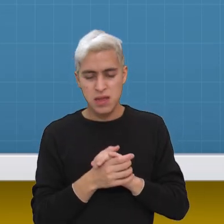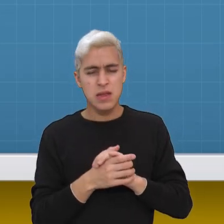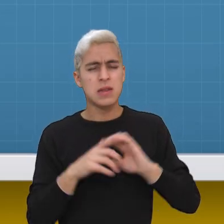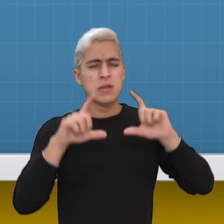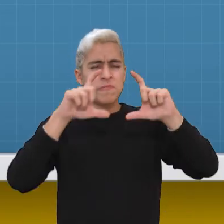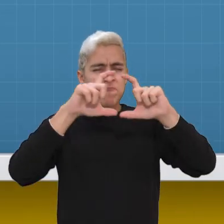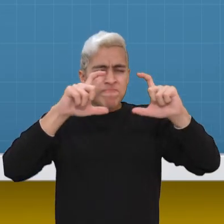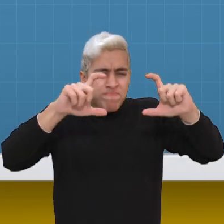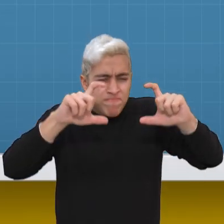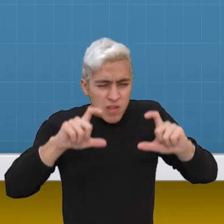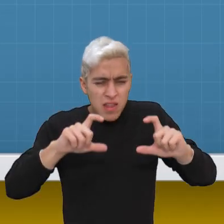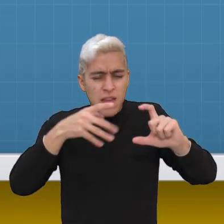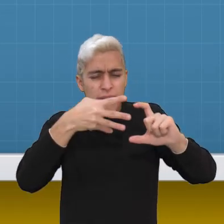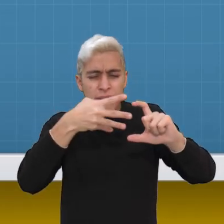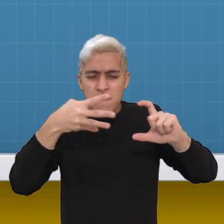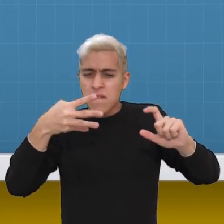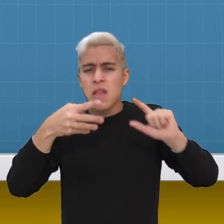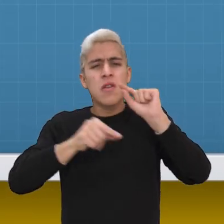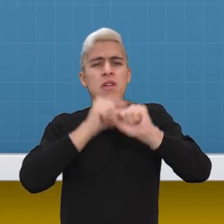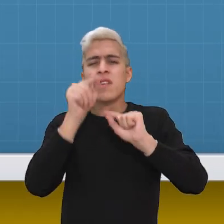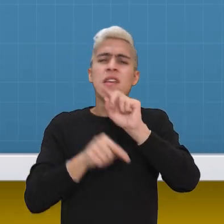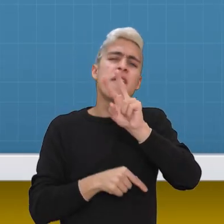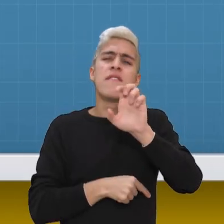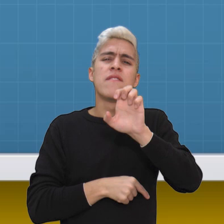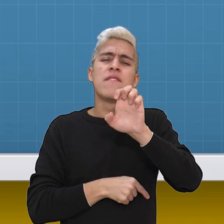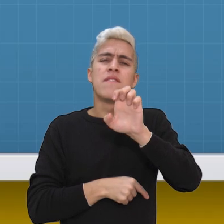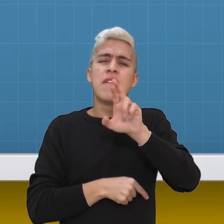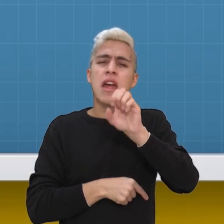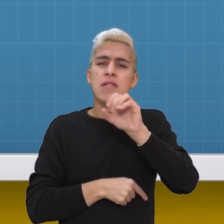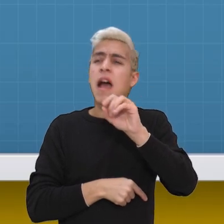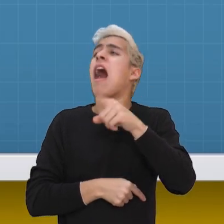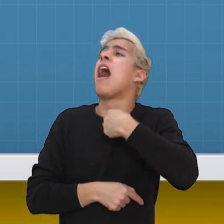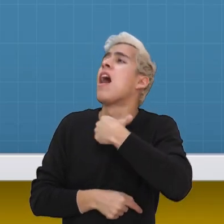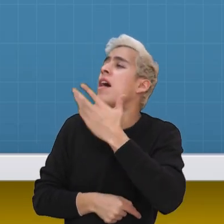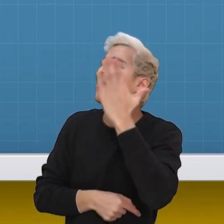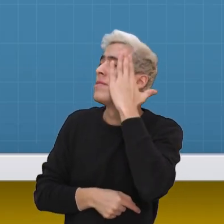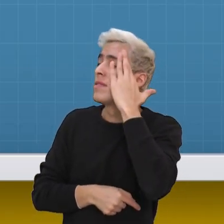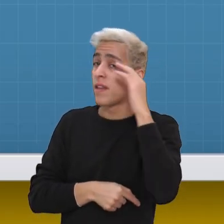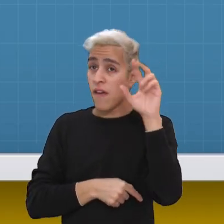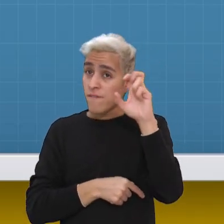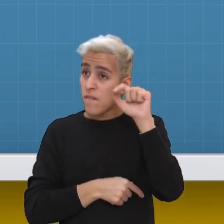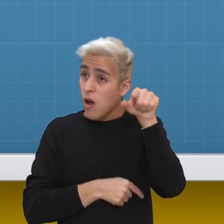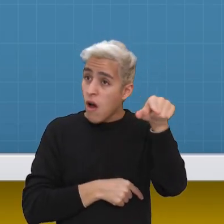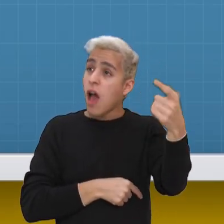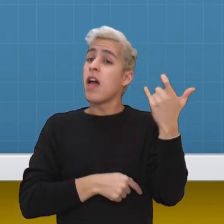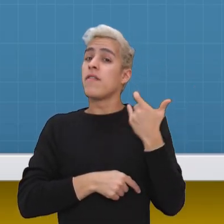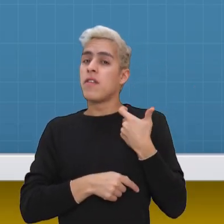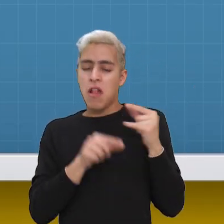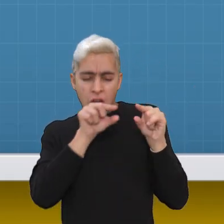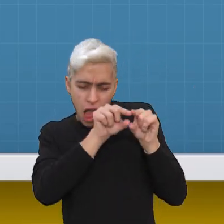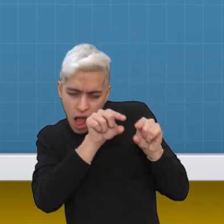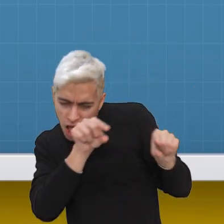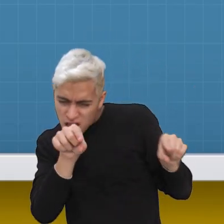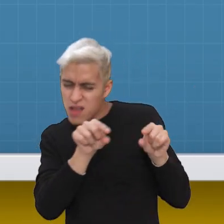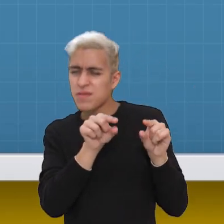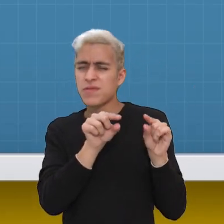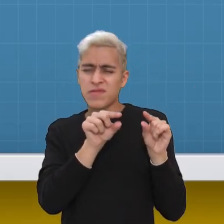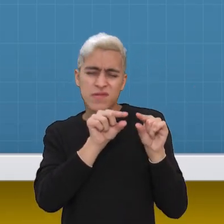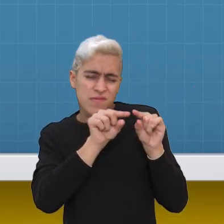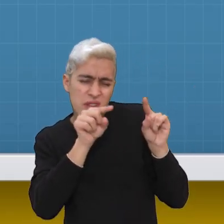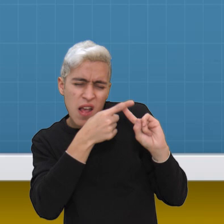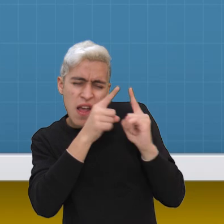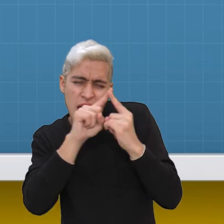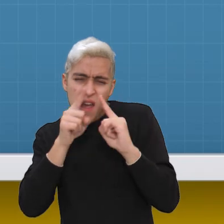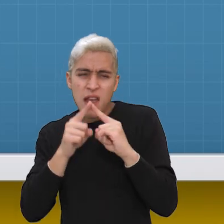quadrinha, nós vamos entender o que é verso. Ah, professora, eu sei. A minha avó, esses dias, falou um versinho, alguma